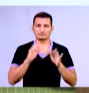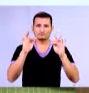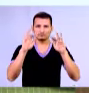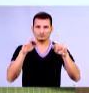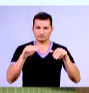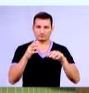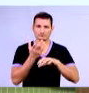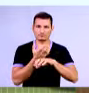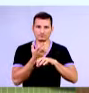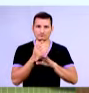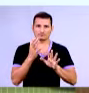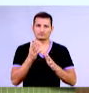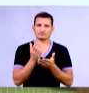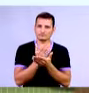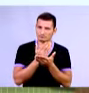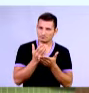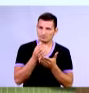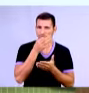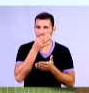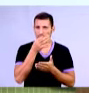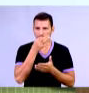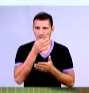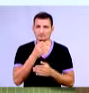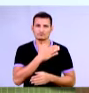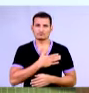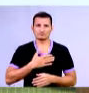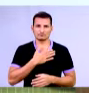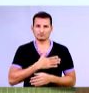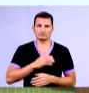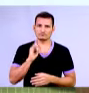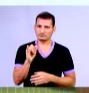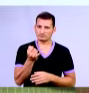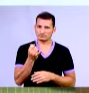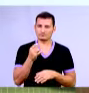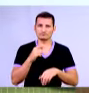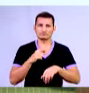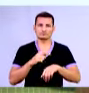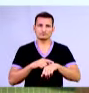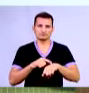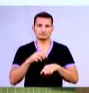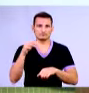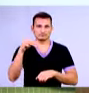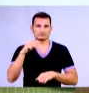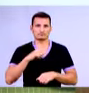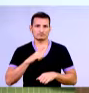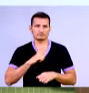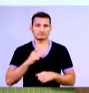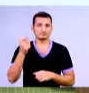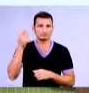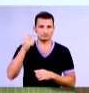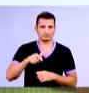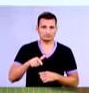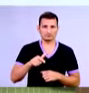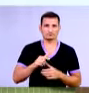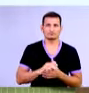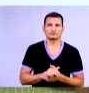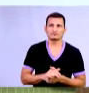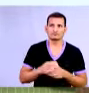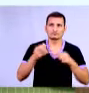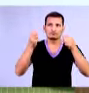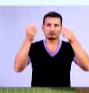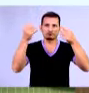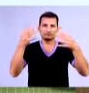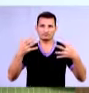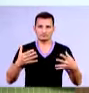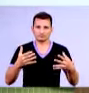comentamos algumas questões. Eu gostaria de aproveitar esses minutinhos que a gente tem para mais uma vez ressaltar a questão